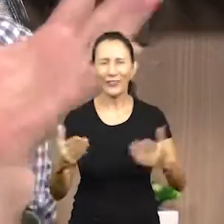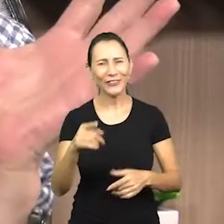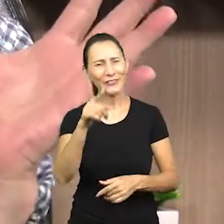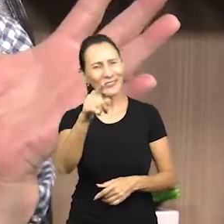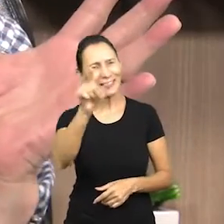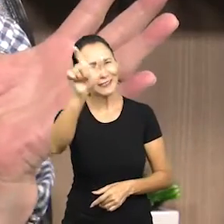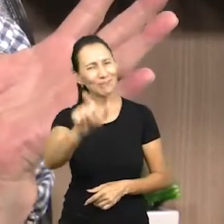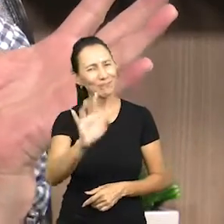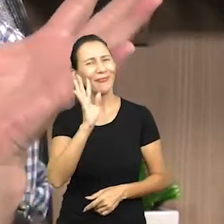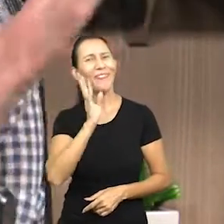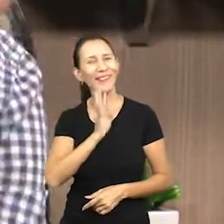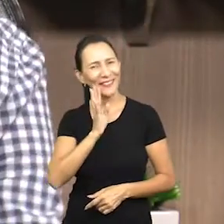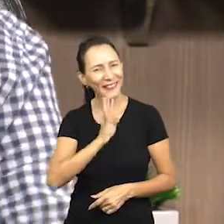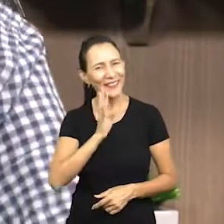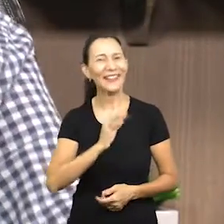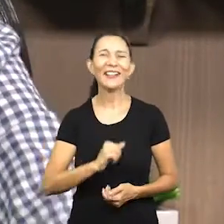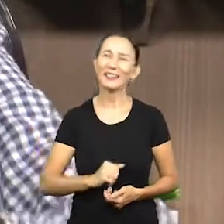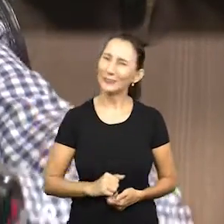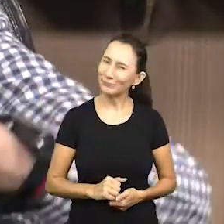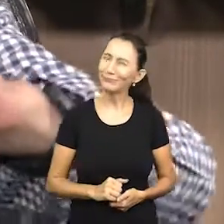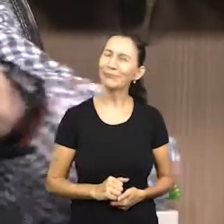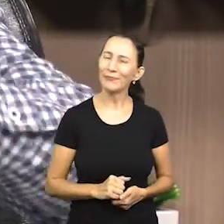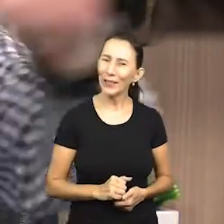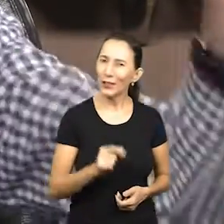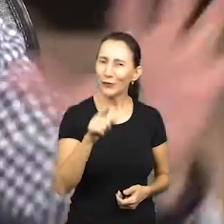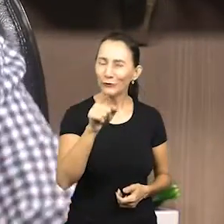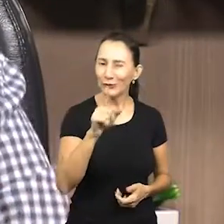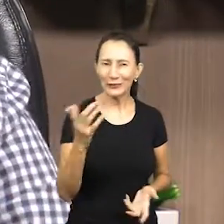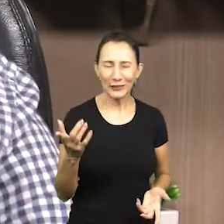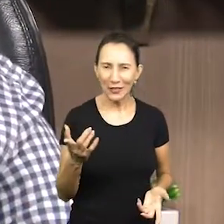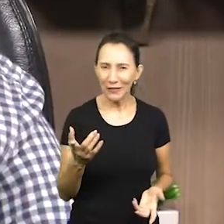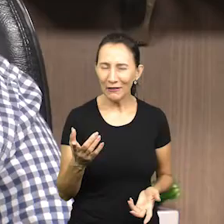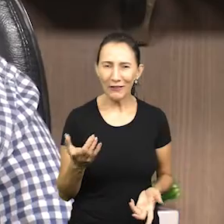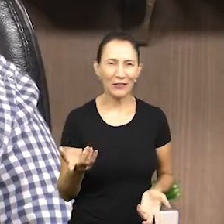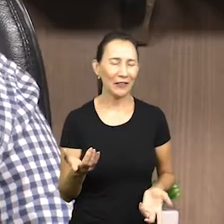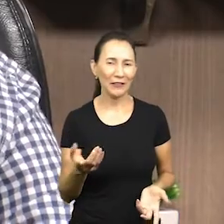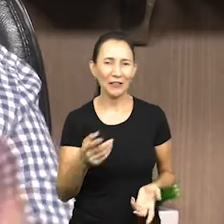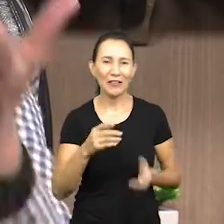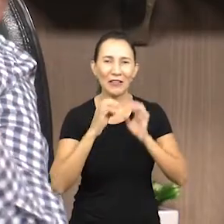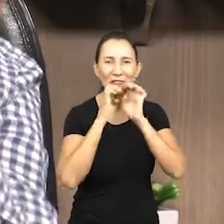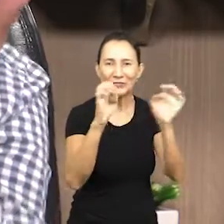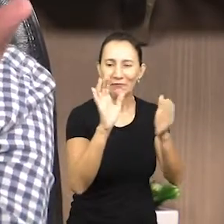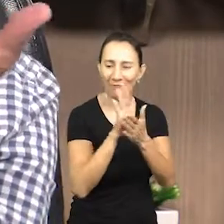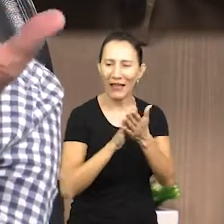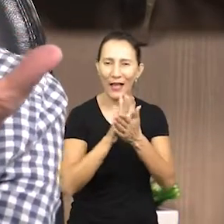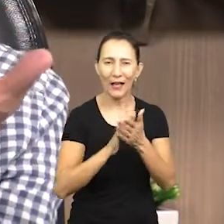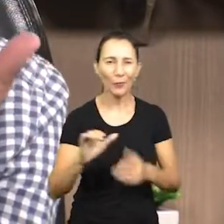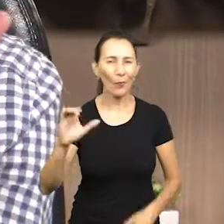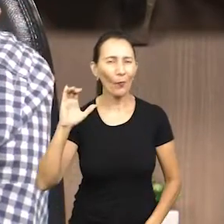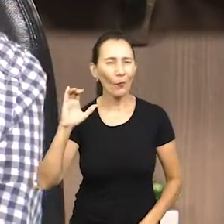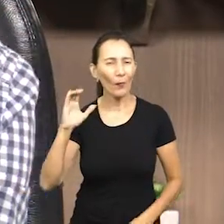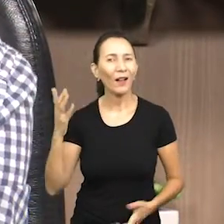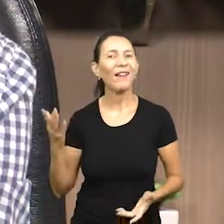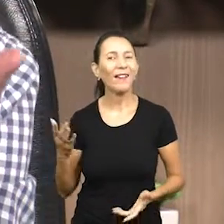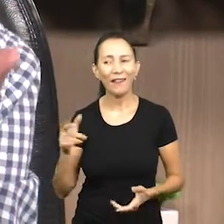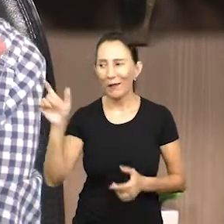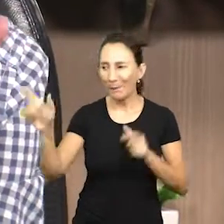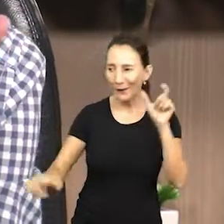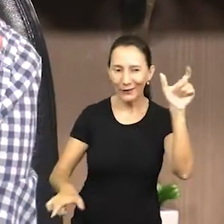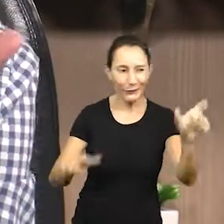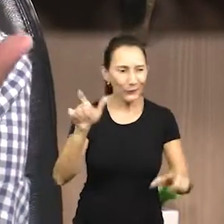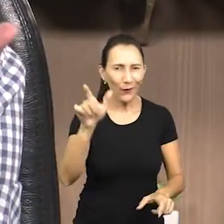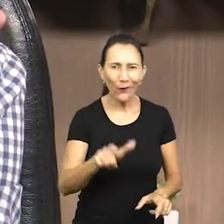cara legal, né? Você não fala nada da verdade. E tem pessoas morrendo do teu lado, tem